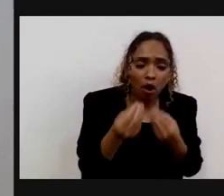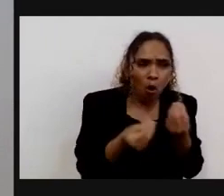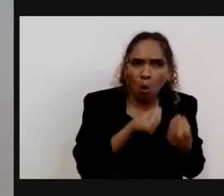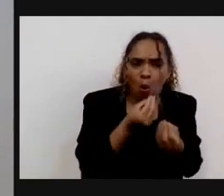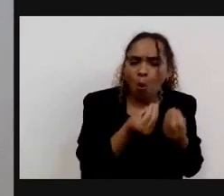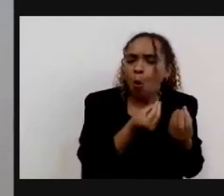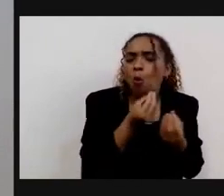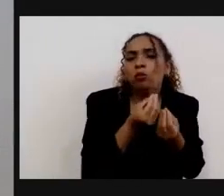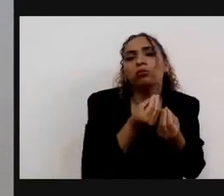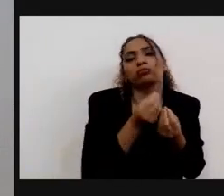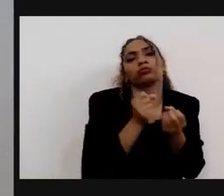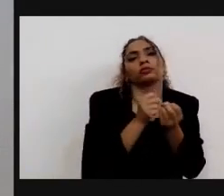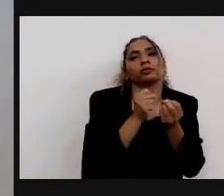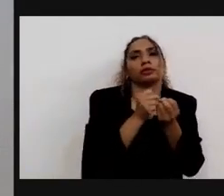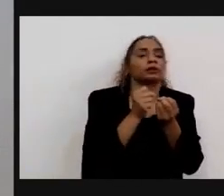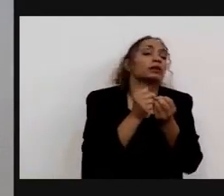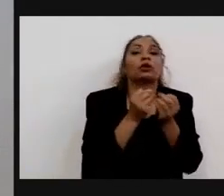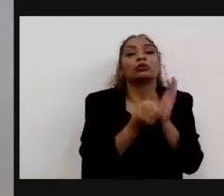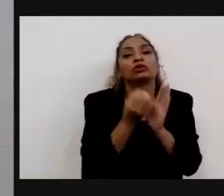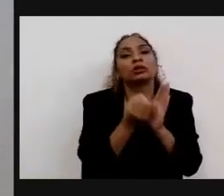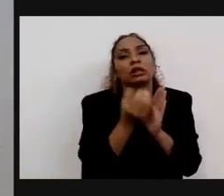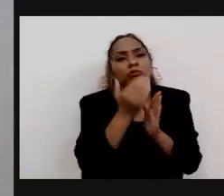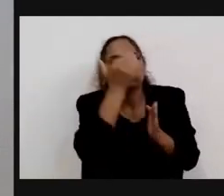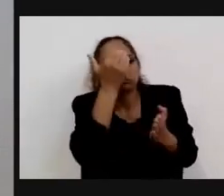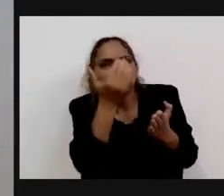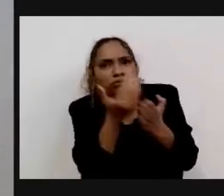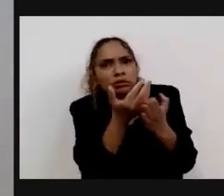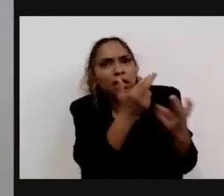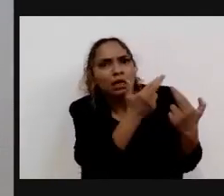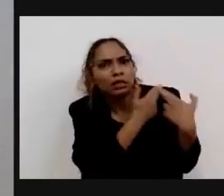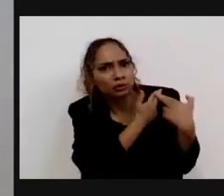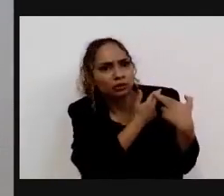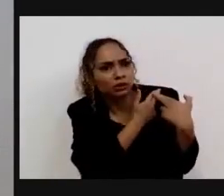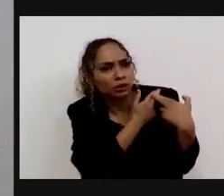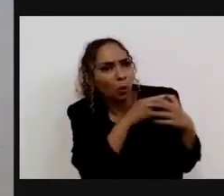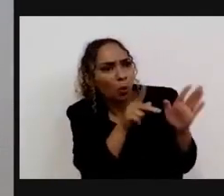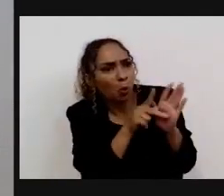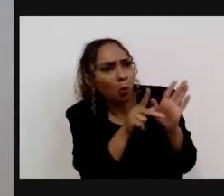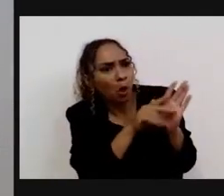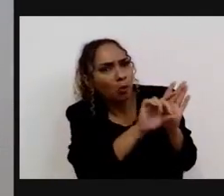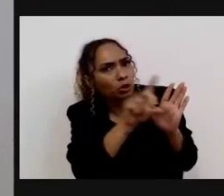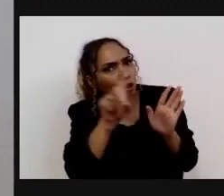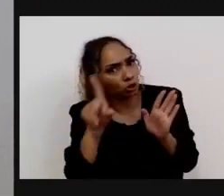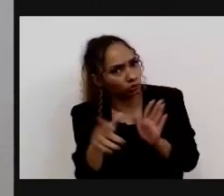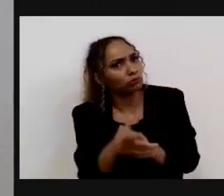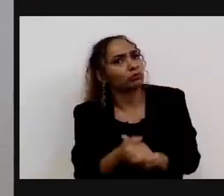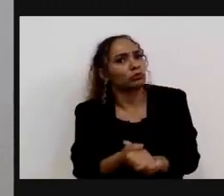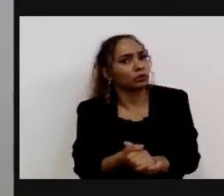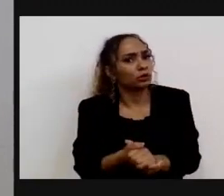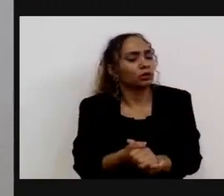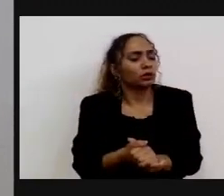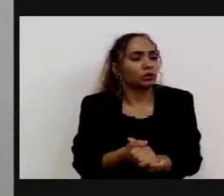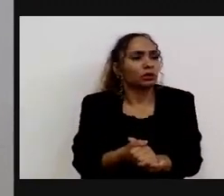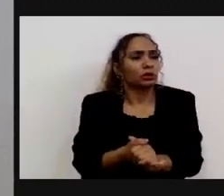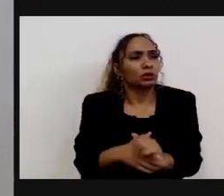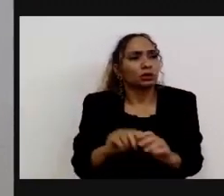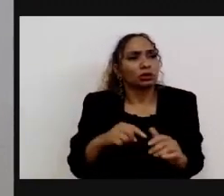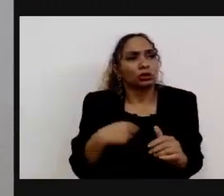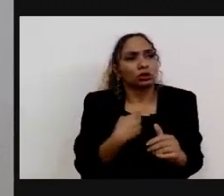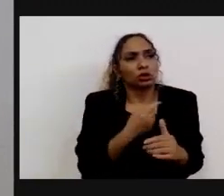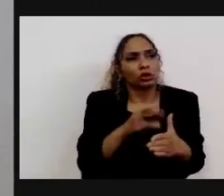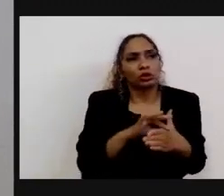de lidar como que a gente já era mais confiança e Auto responsabilização né gente a gente os